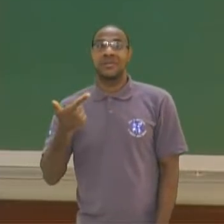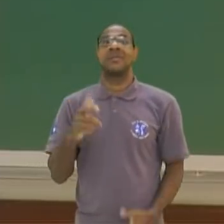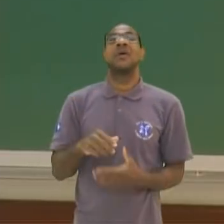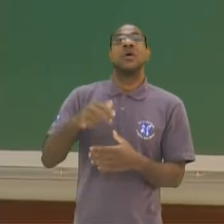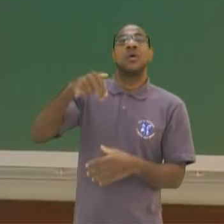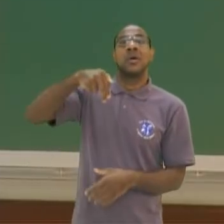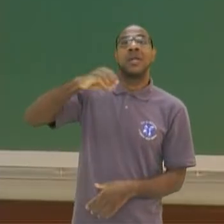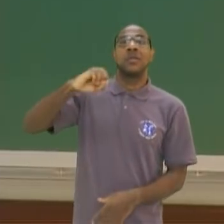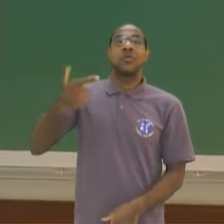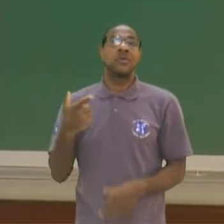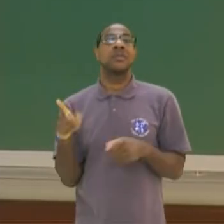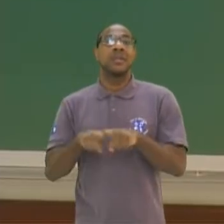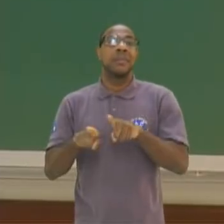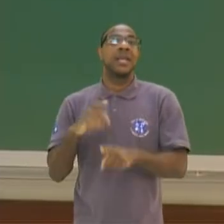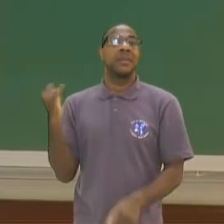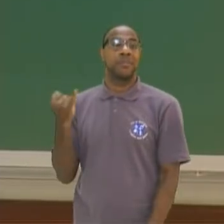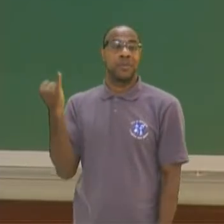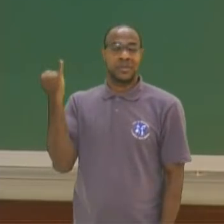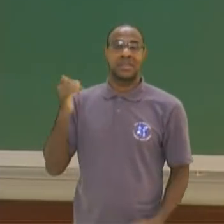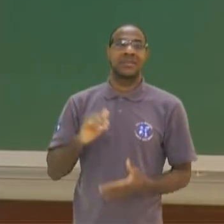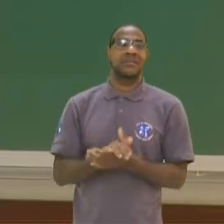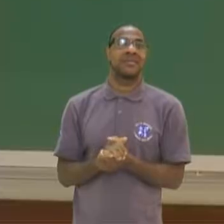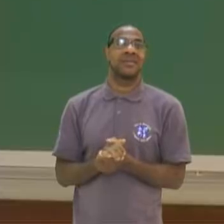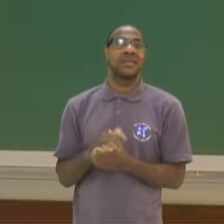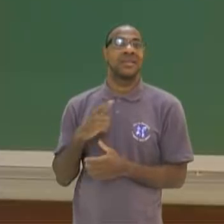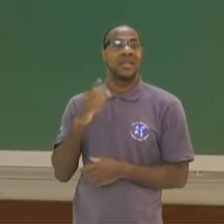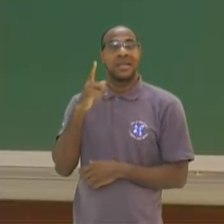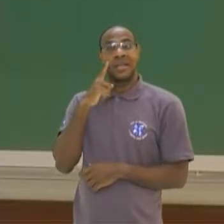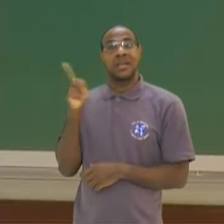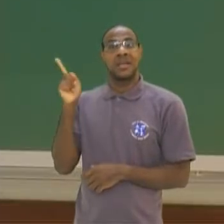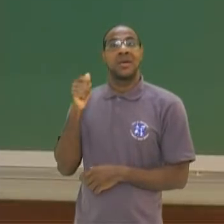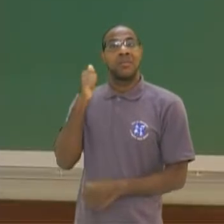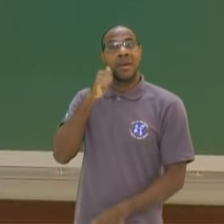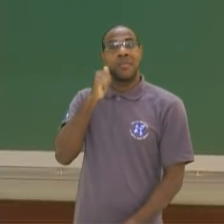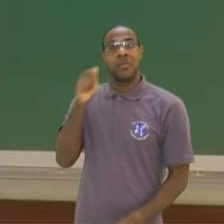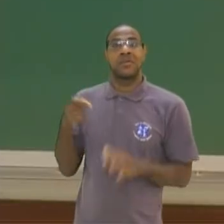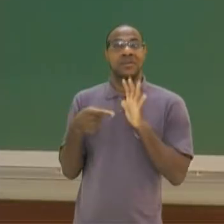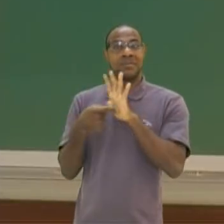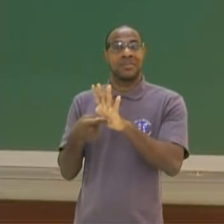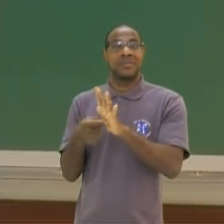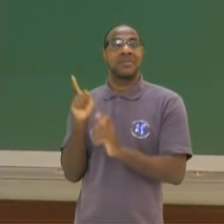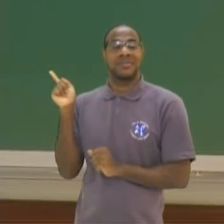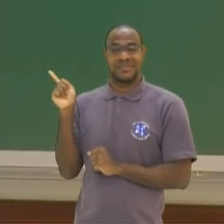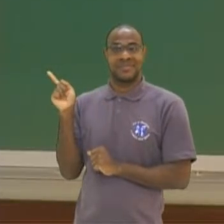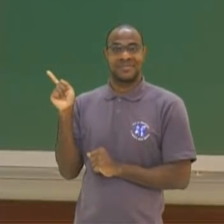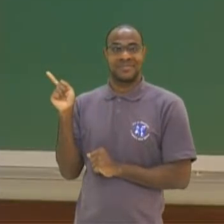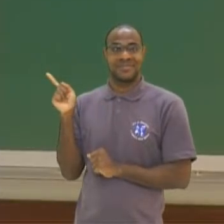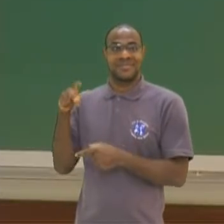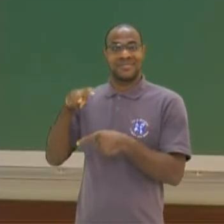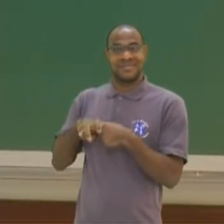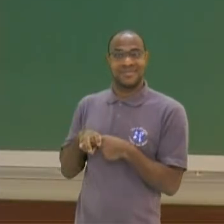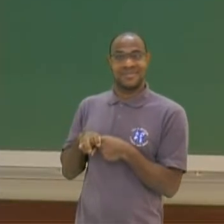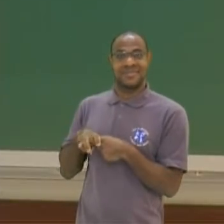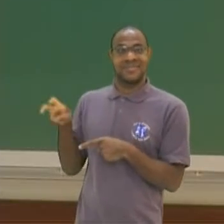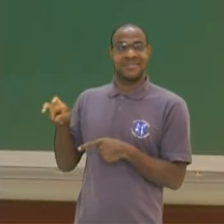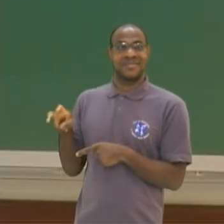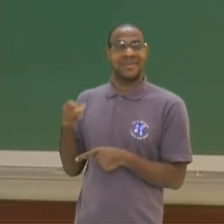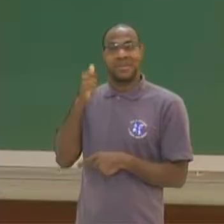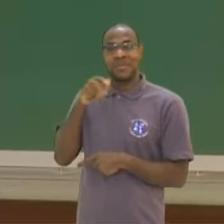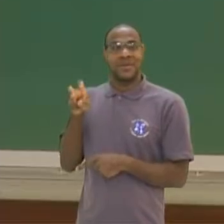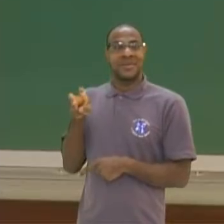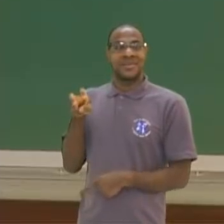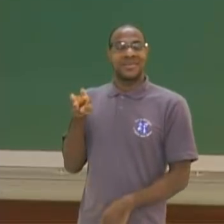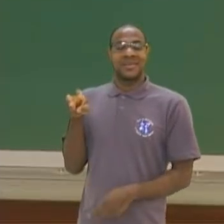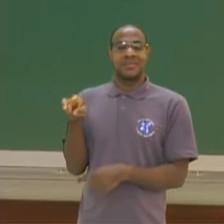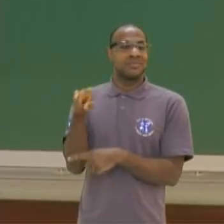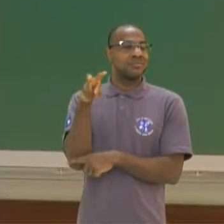importante. Então, eu coloquei aqui na imagem uma moça sentadinha num banco, admirando a vista. Então, provando